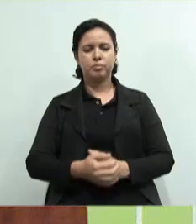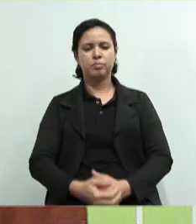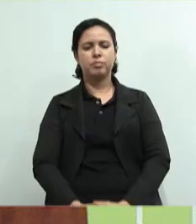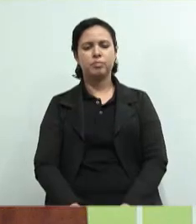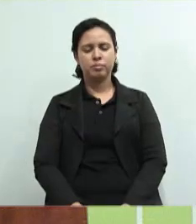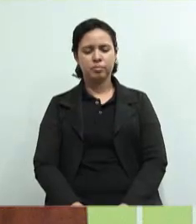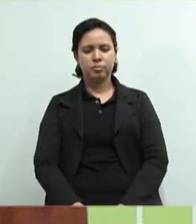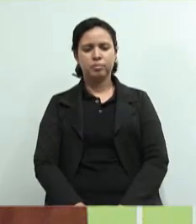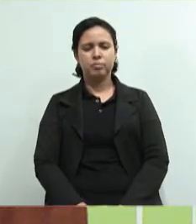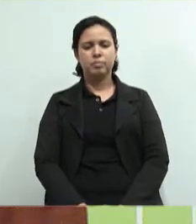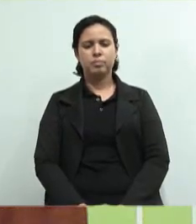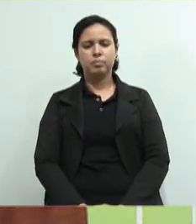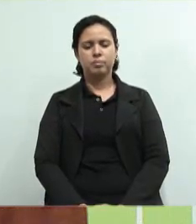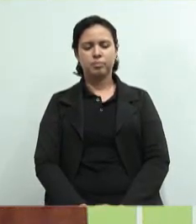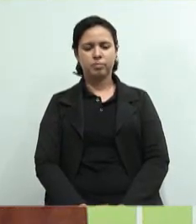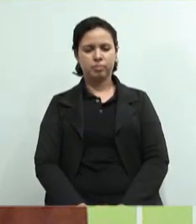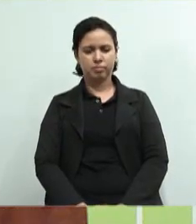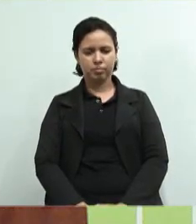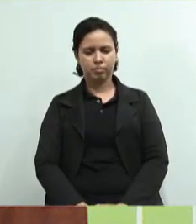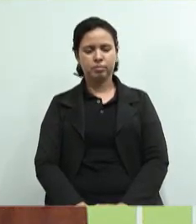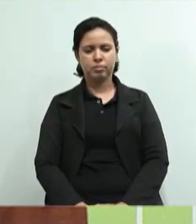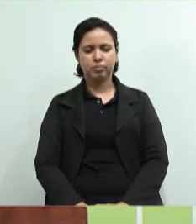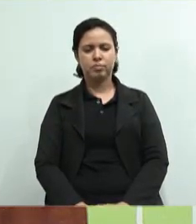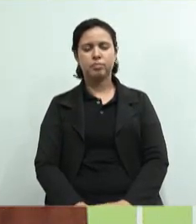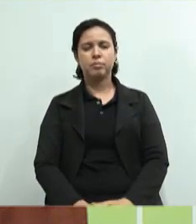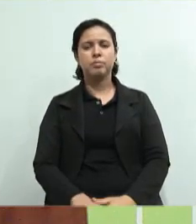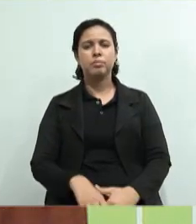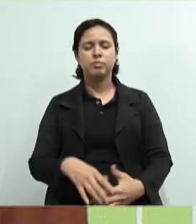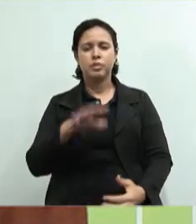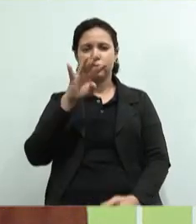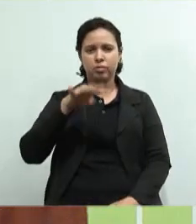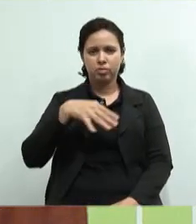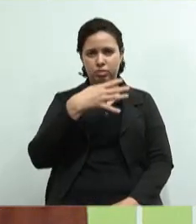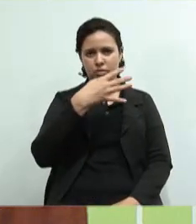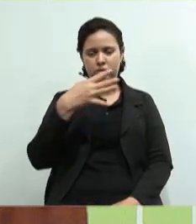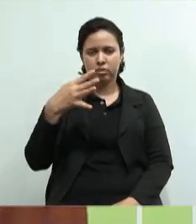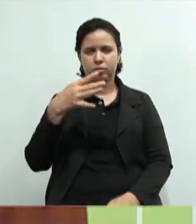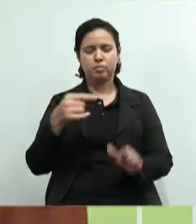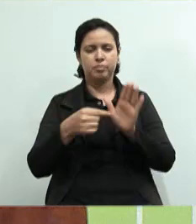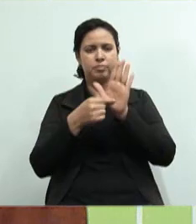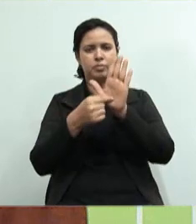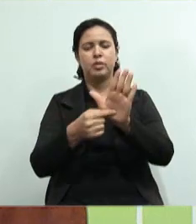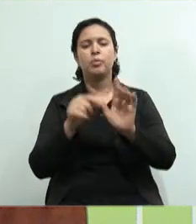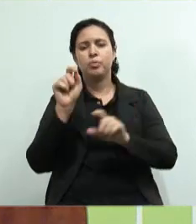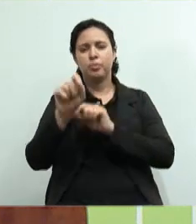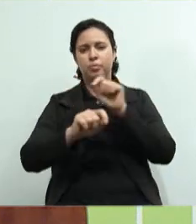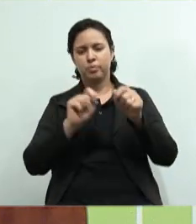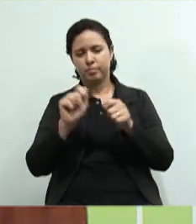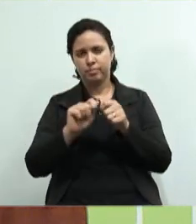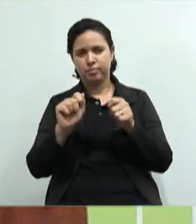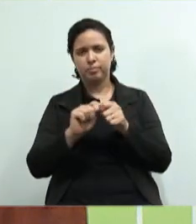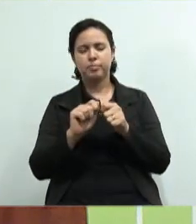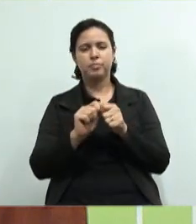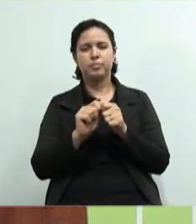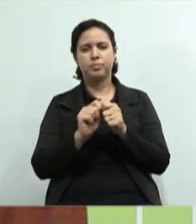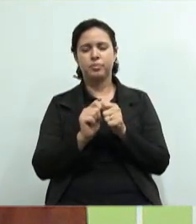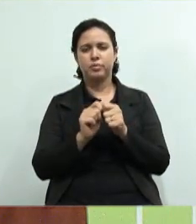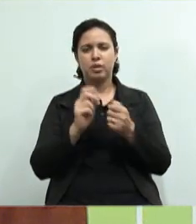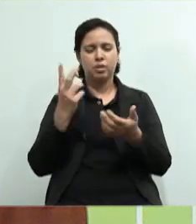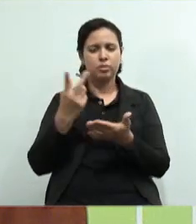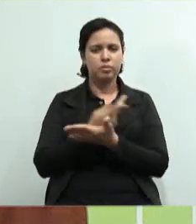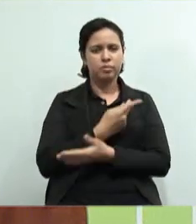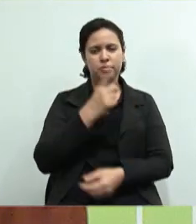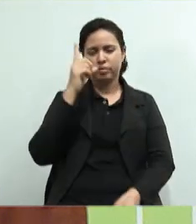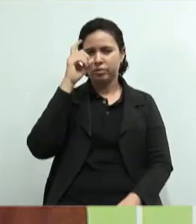O fluxograma, ele passa essa ideia do que fazer quando uma situação difícil